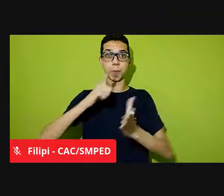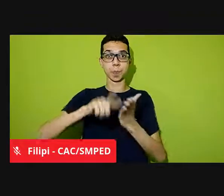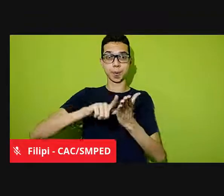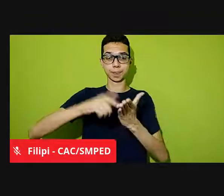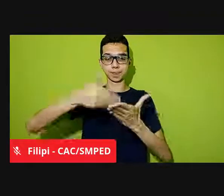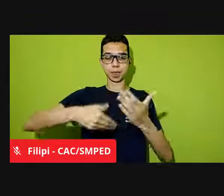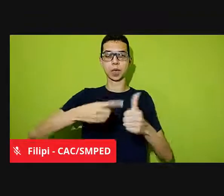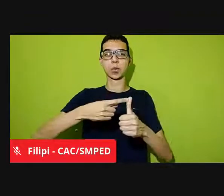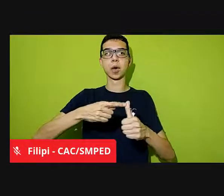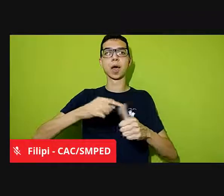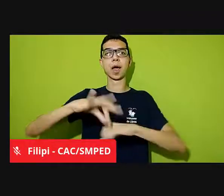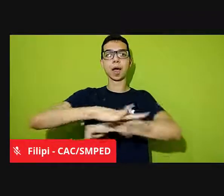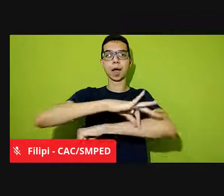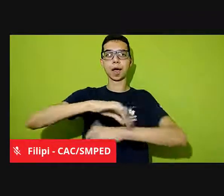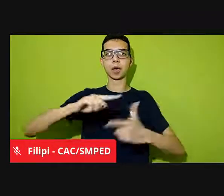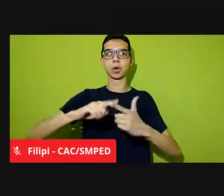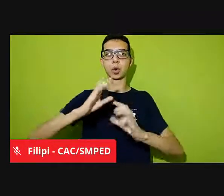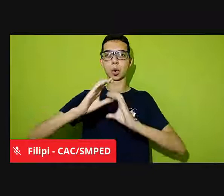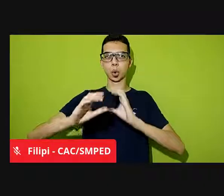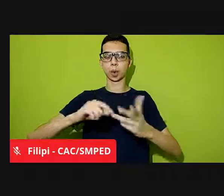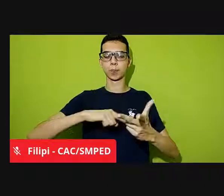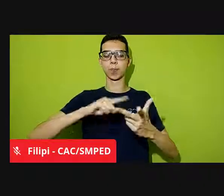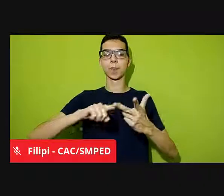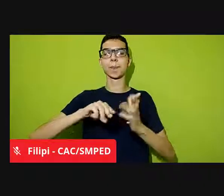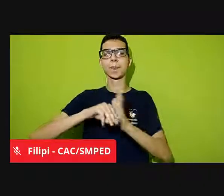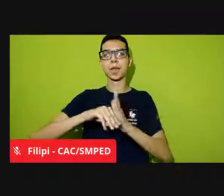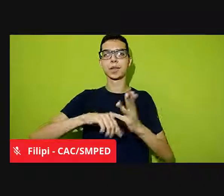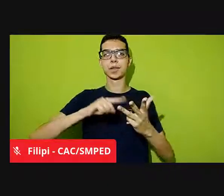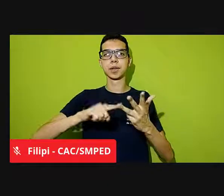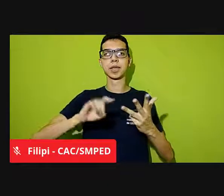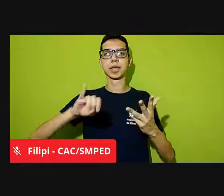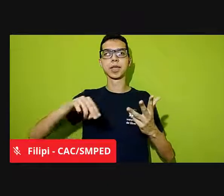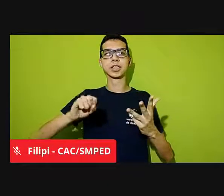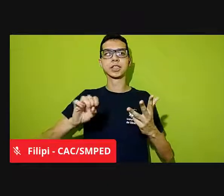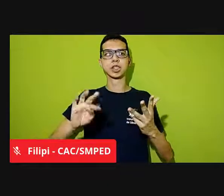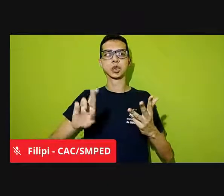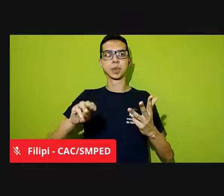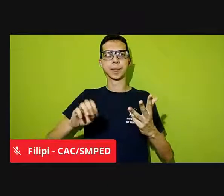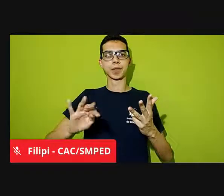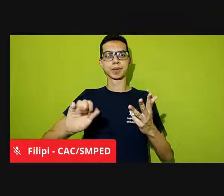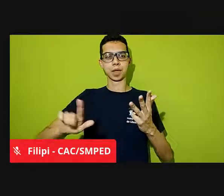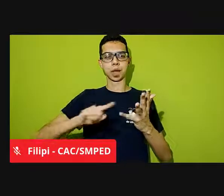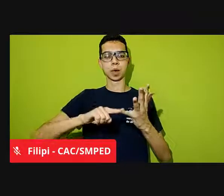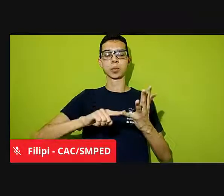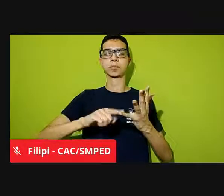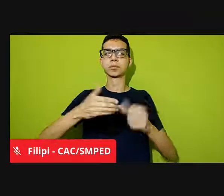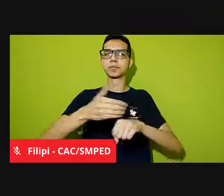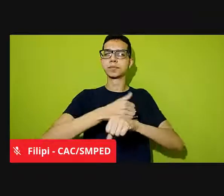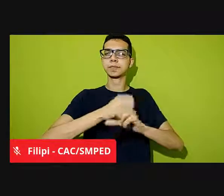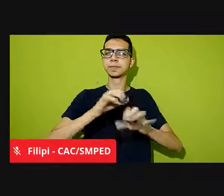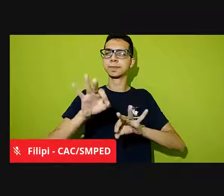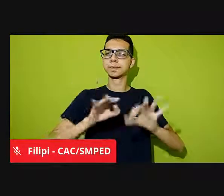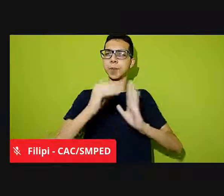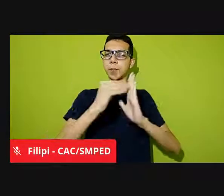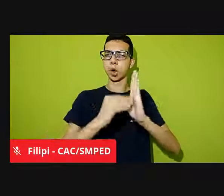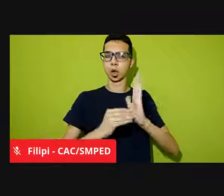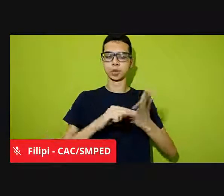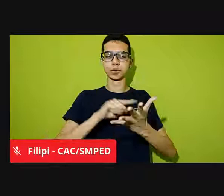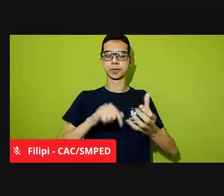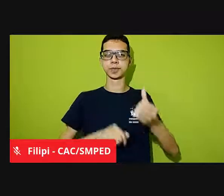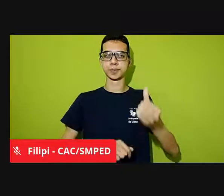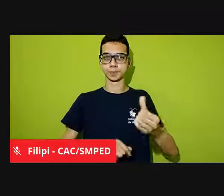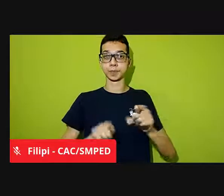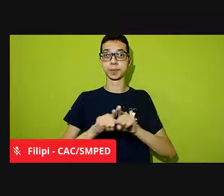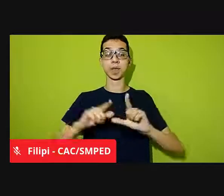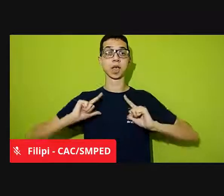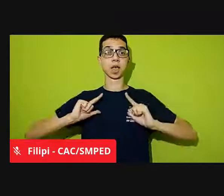Arquitetônica, comunicacional, metodológica, instrumental, programática e atitudinal, né, que é um pesquisador brasileiro aqui, o Romeu Sasaki, né,